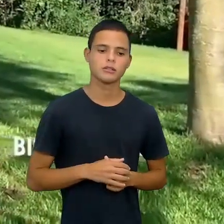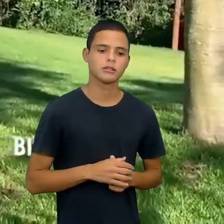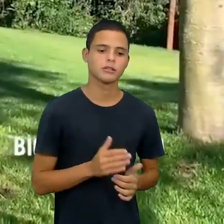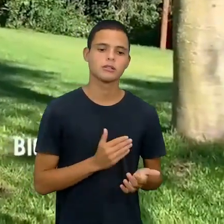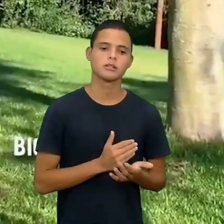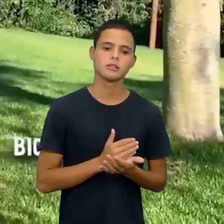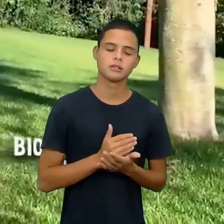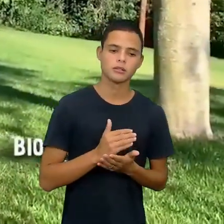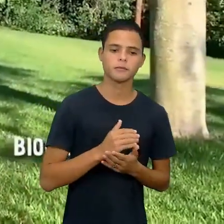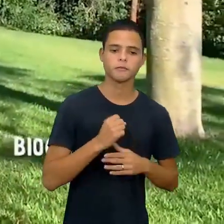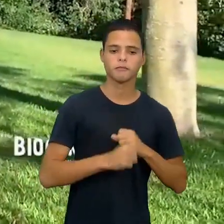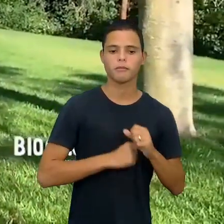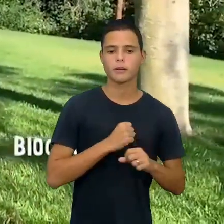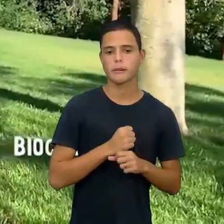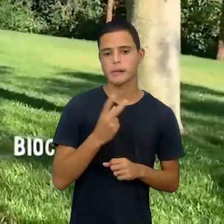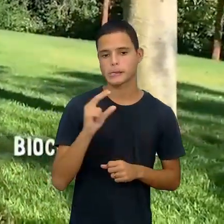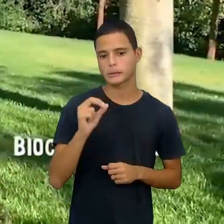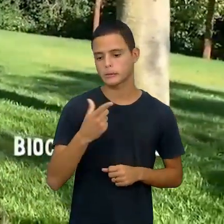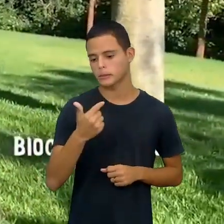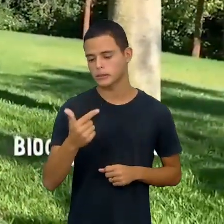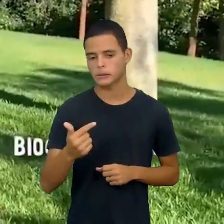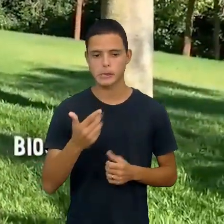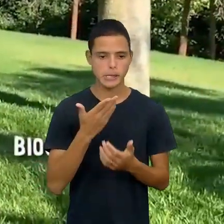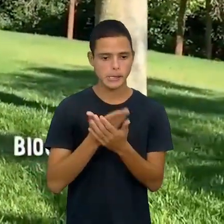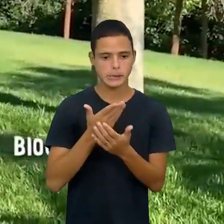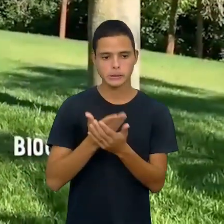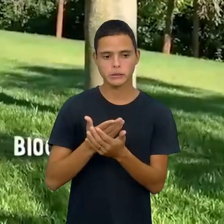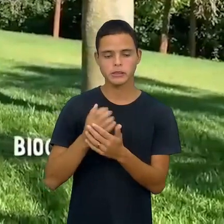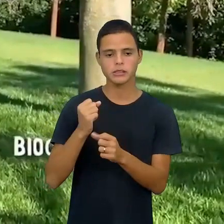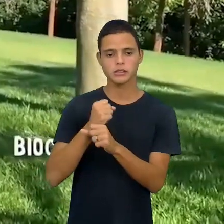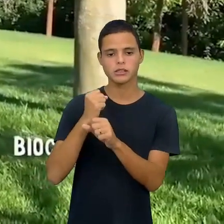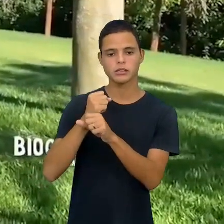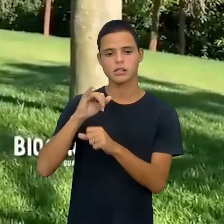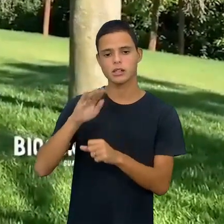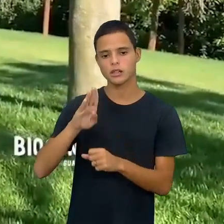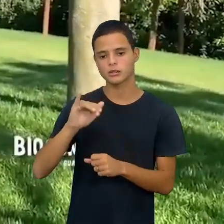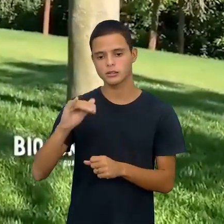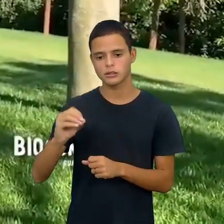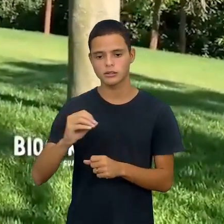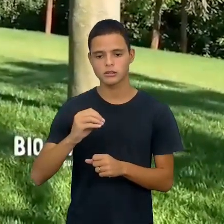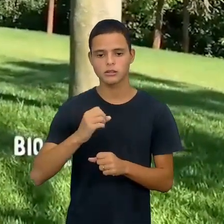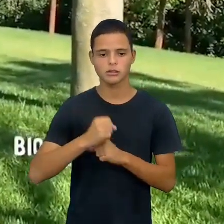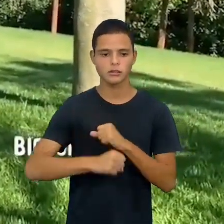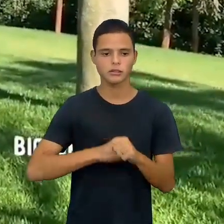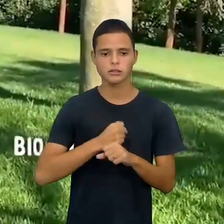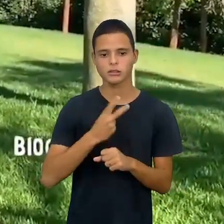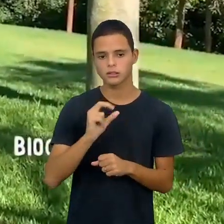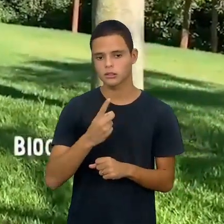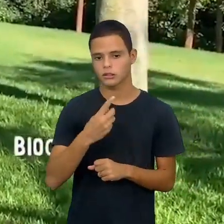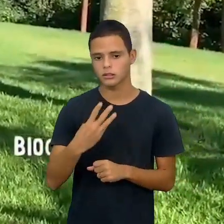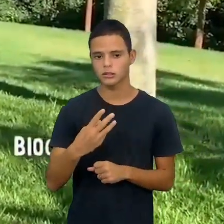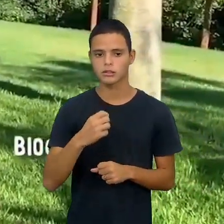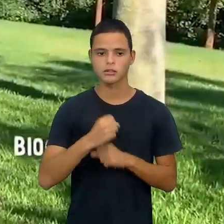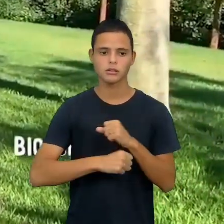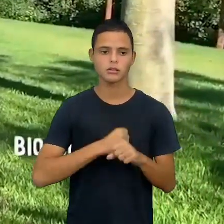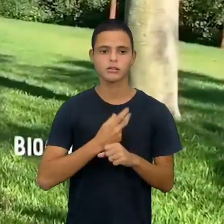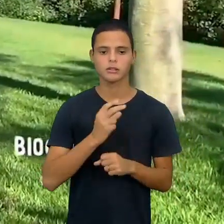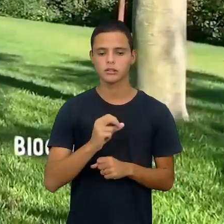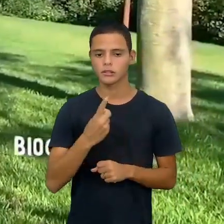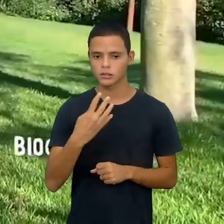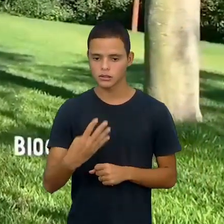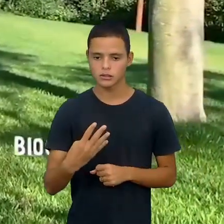em 2012 com estudos de bioconstrução, estendendo-se por 2013 e 2014 com a construção dessa casa,